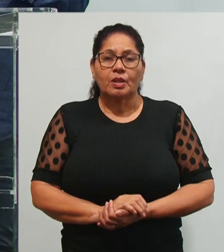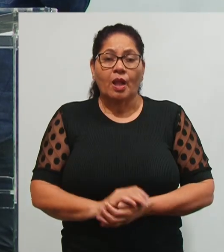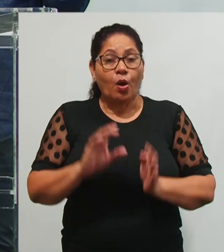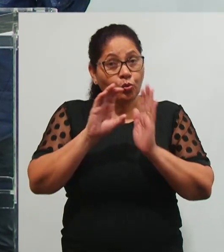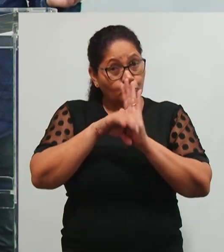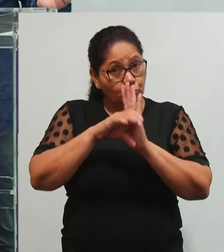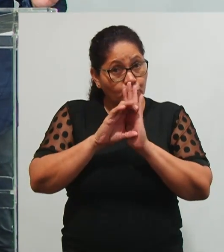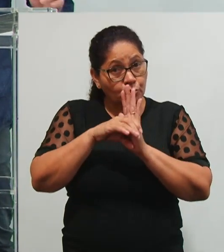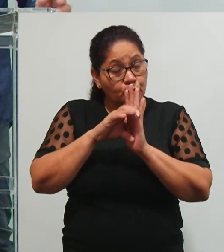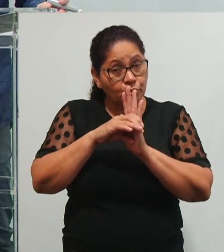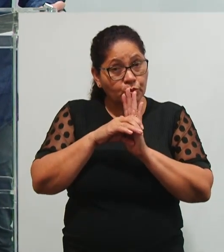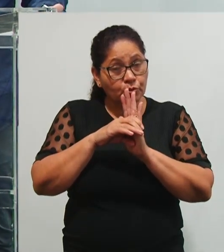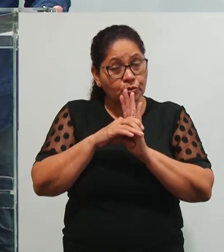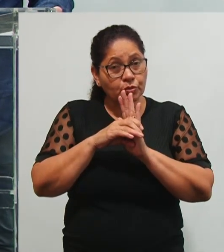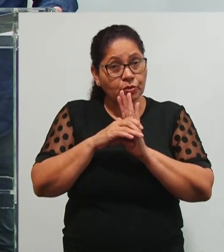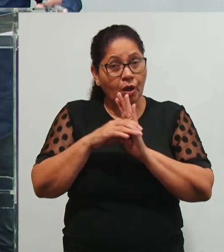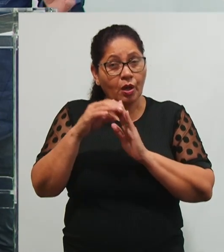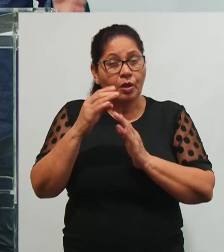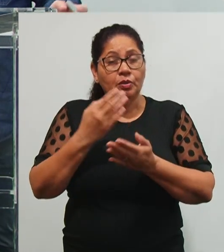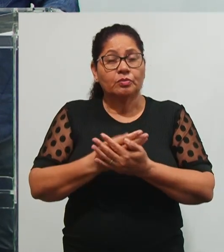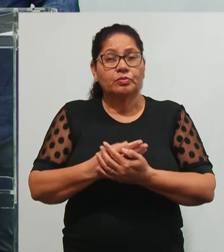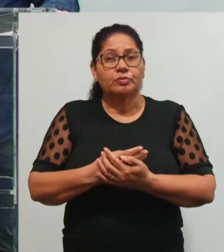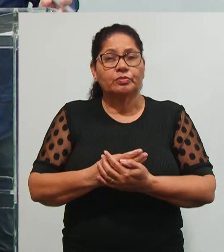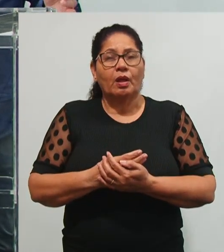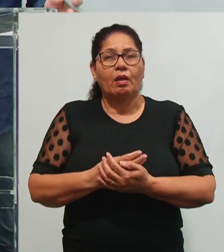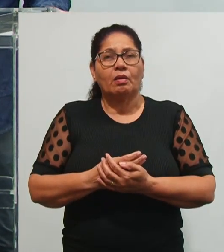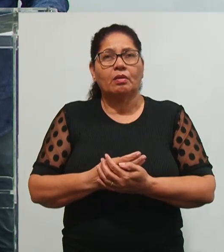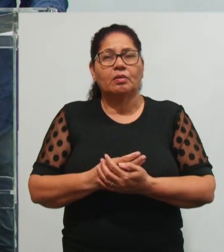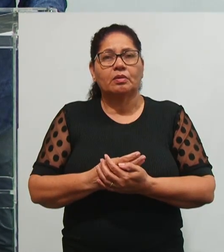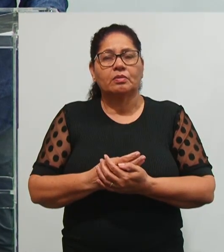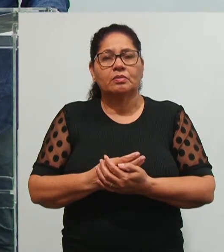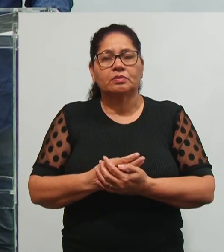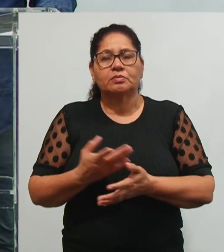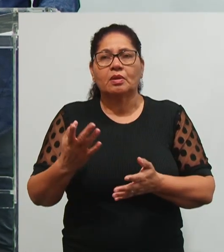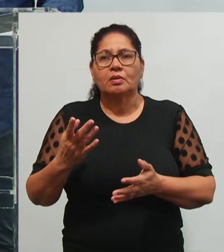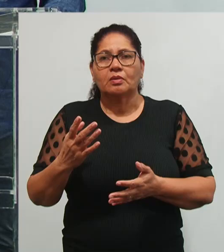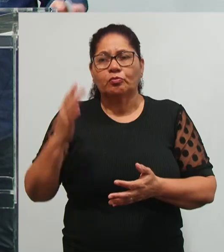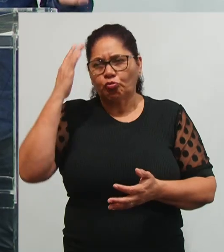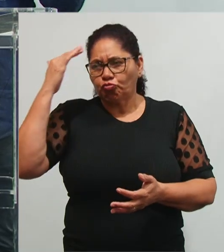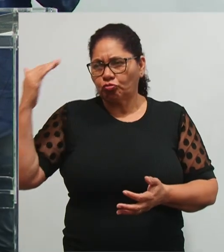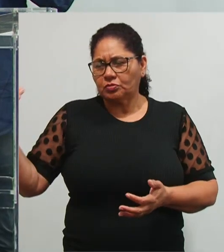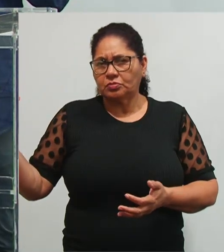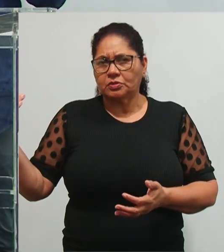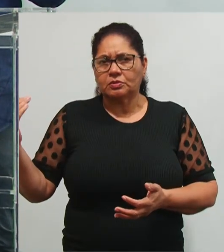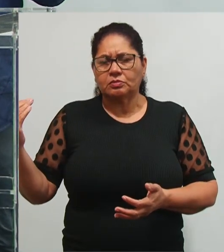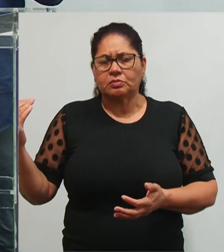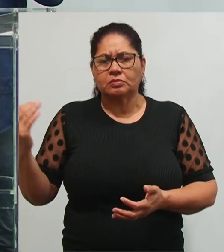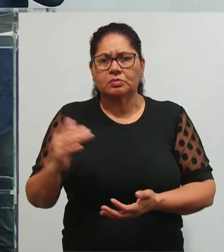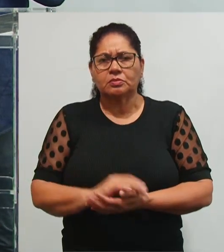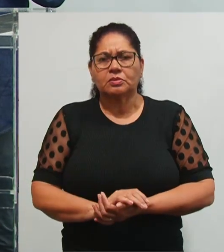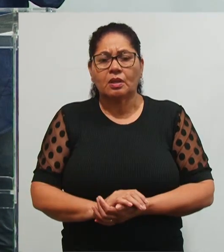com um conceito de um grande estudioso, que é o Slake, né, que ele vai trabalhar essa